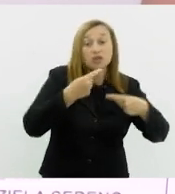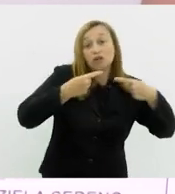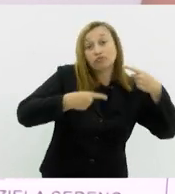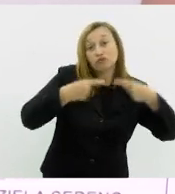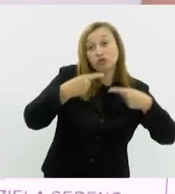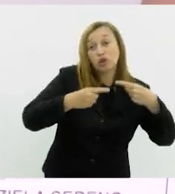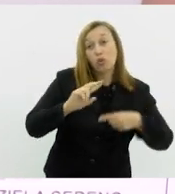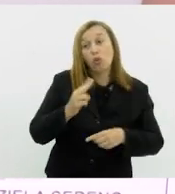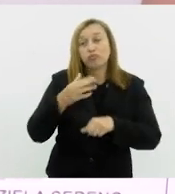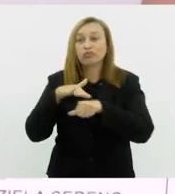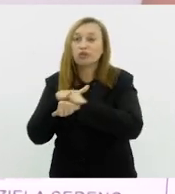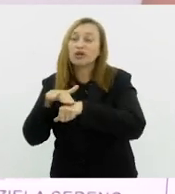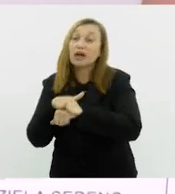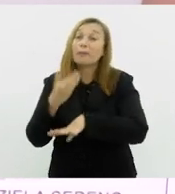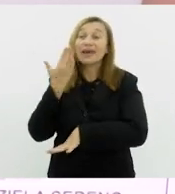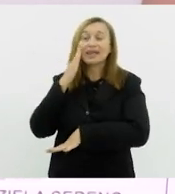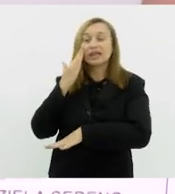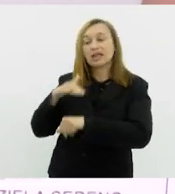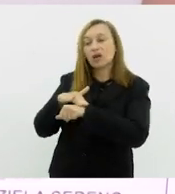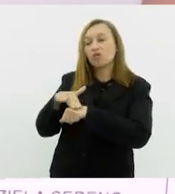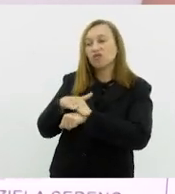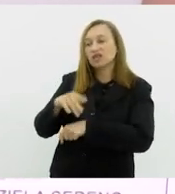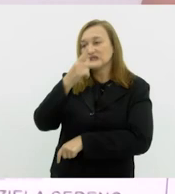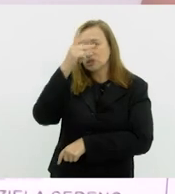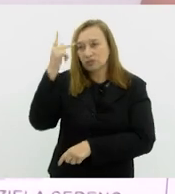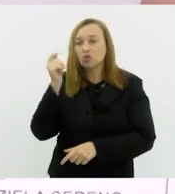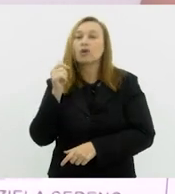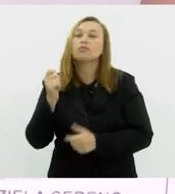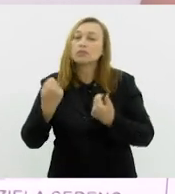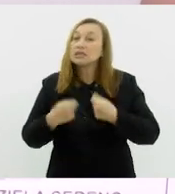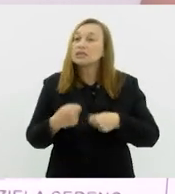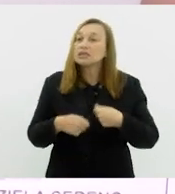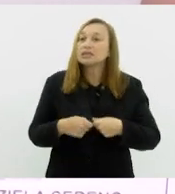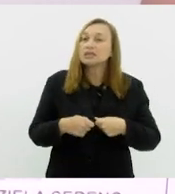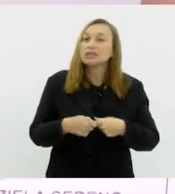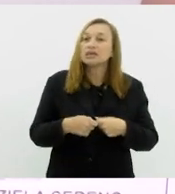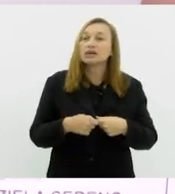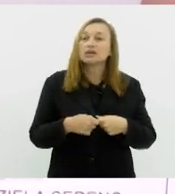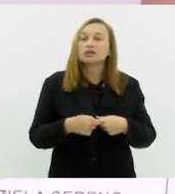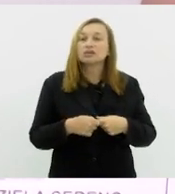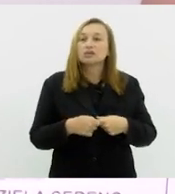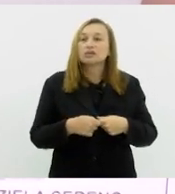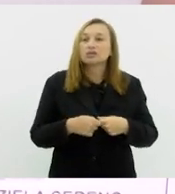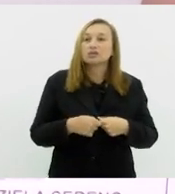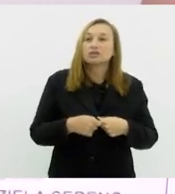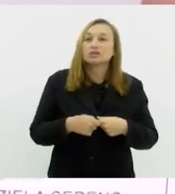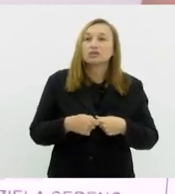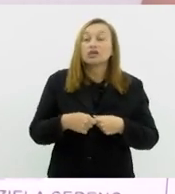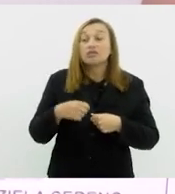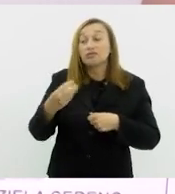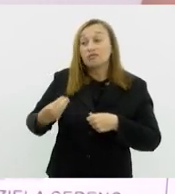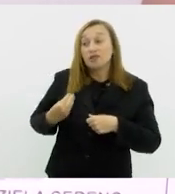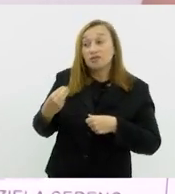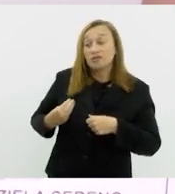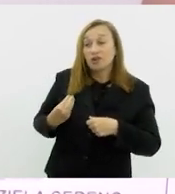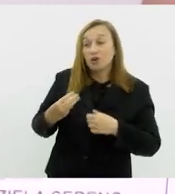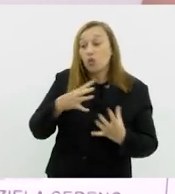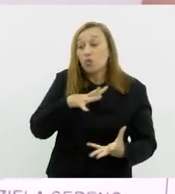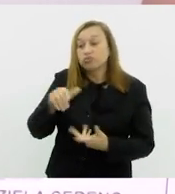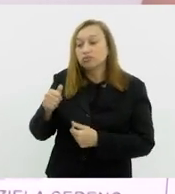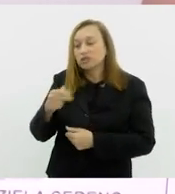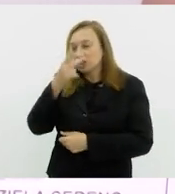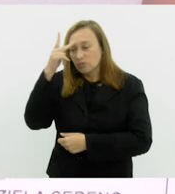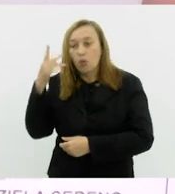para a gente poder entender a conversa das pessoas, a gente precisa pronunciar os mundos dessas pessoas. E é ouvindo